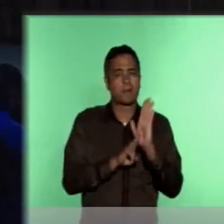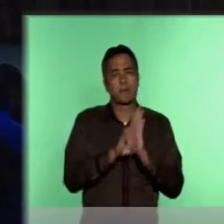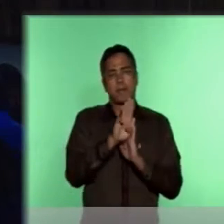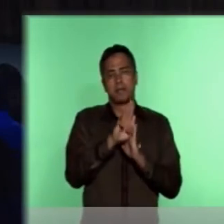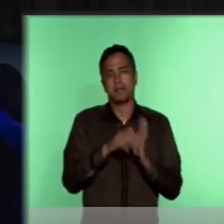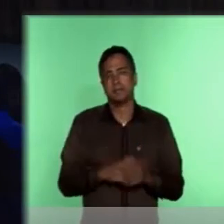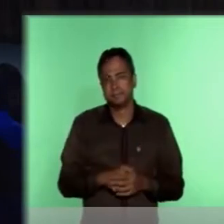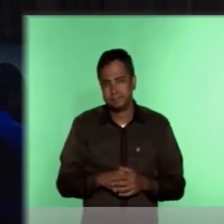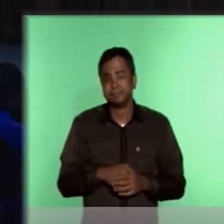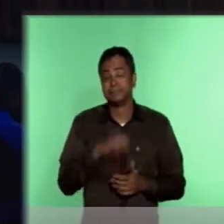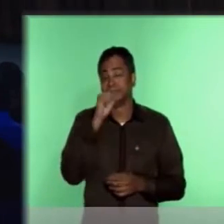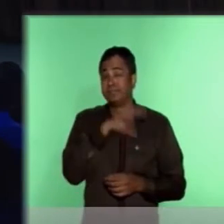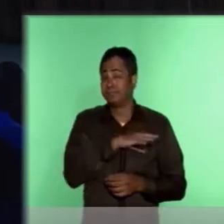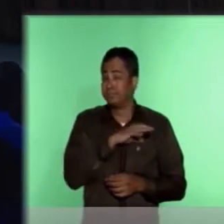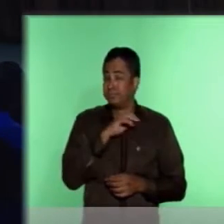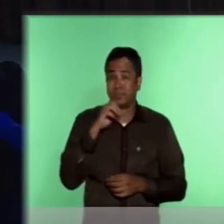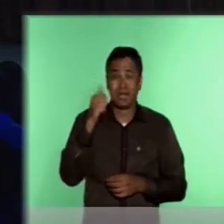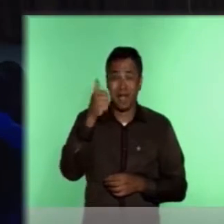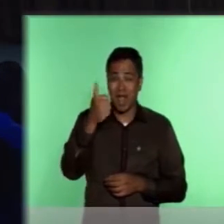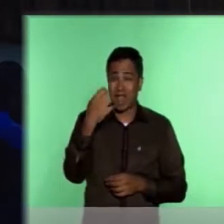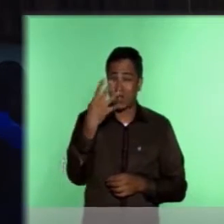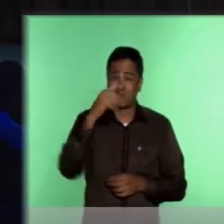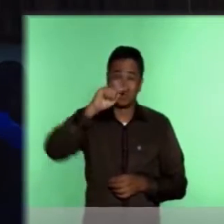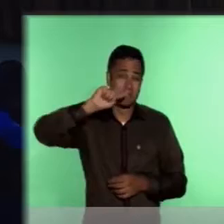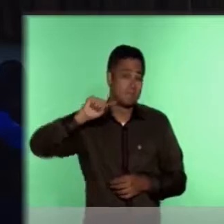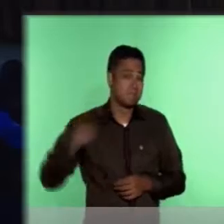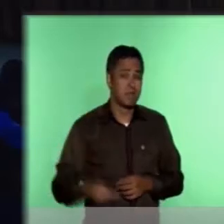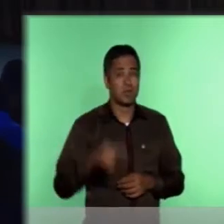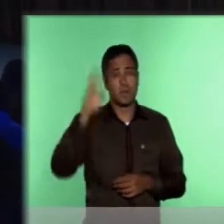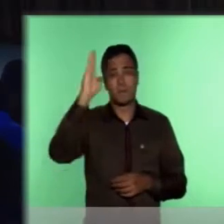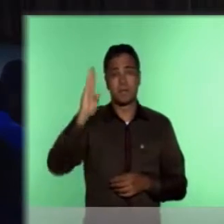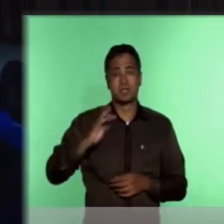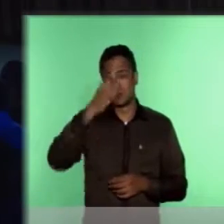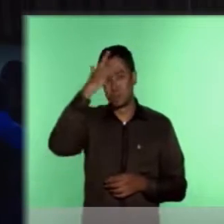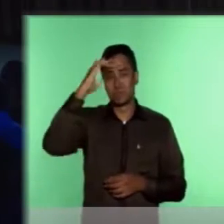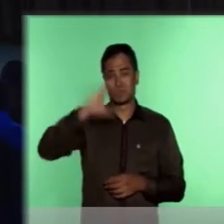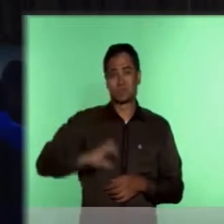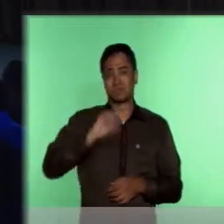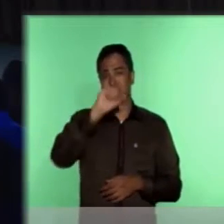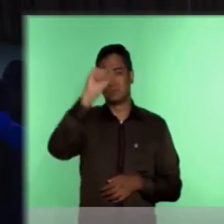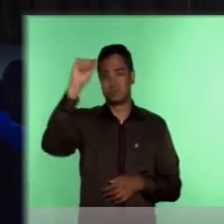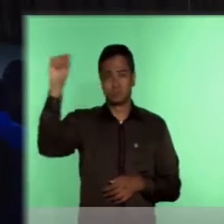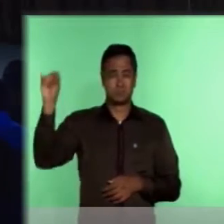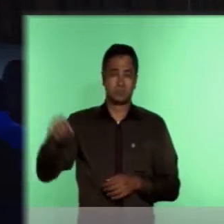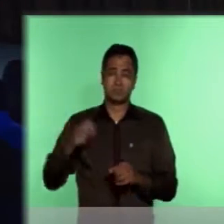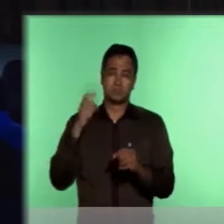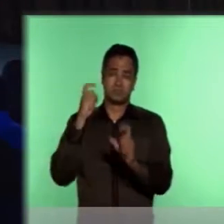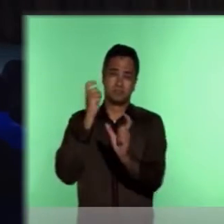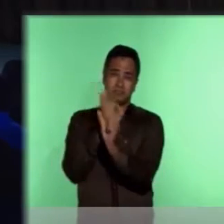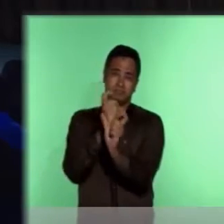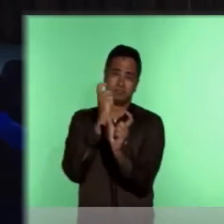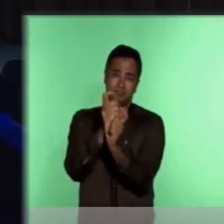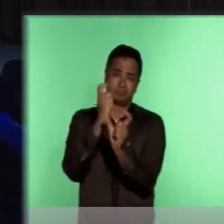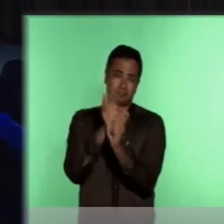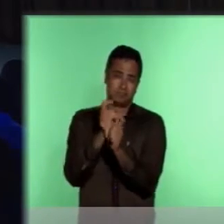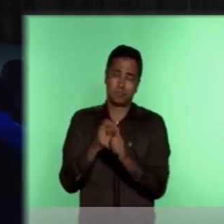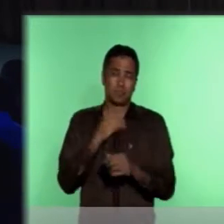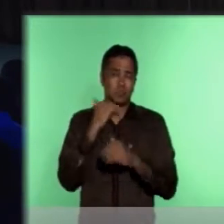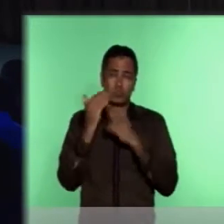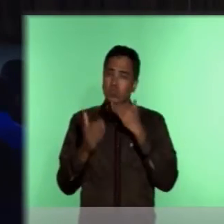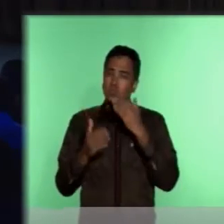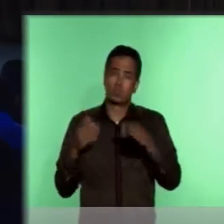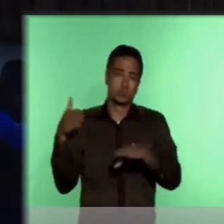são analfabetos, que não tiveram seu direito à educação no patamar mais básico, que é o patamar da